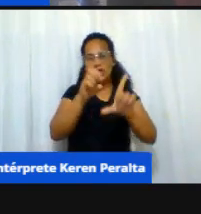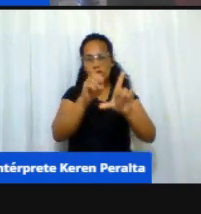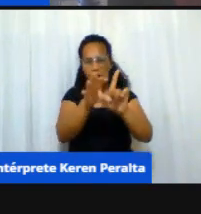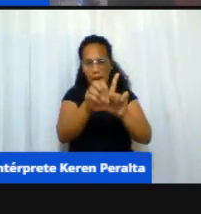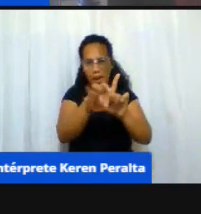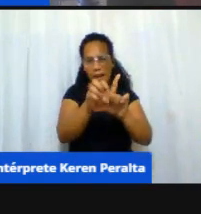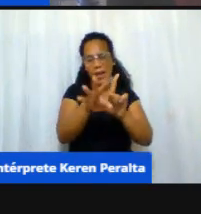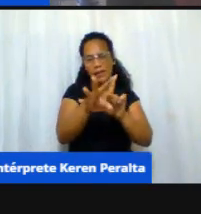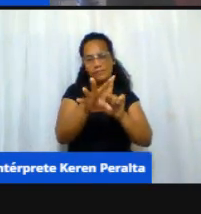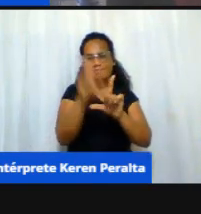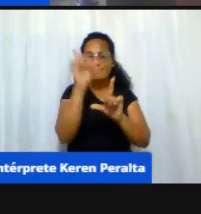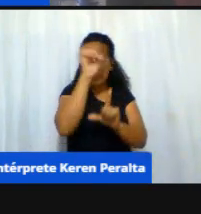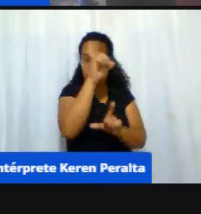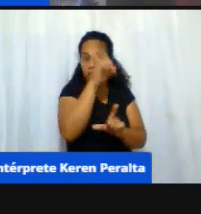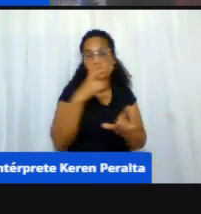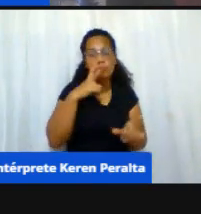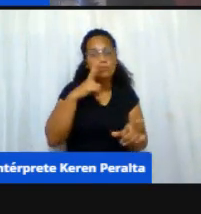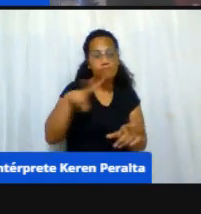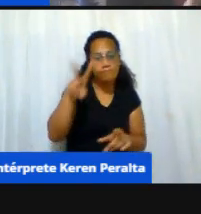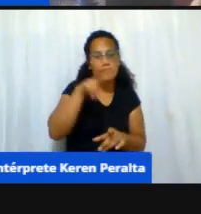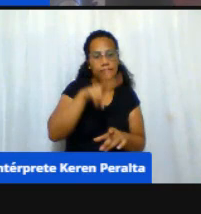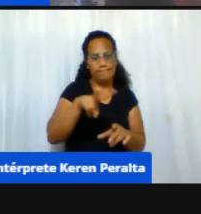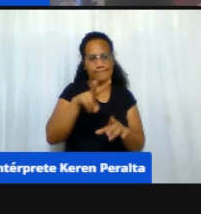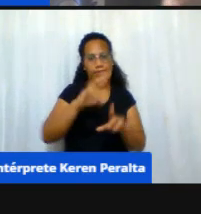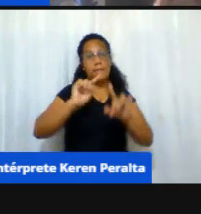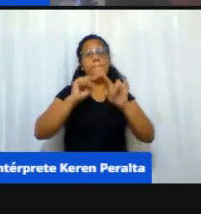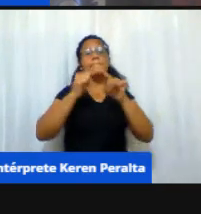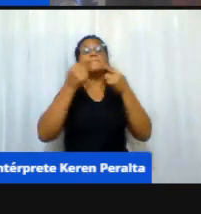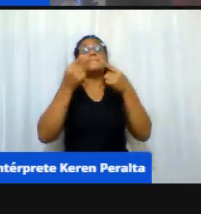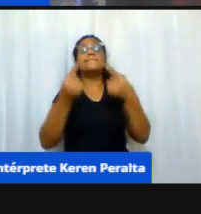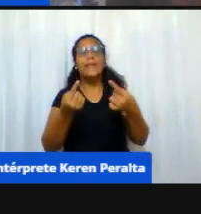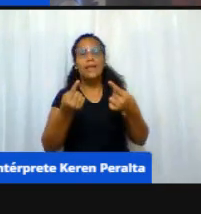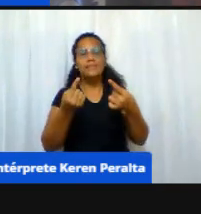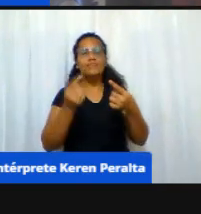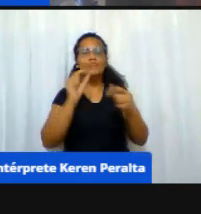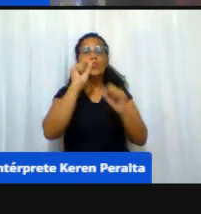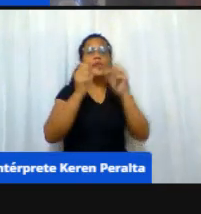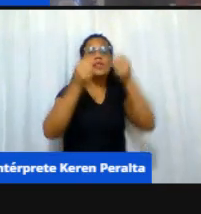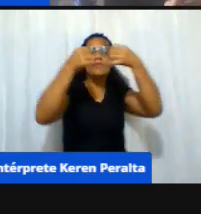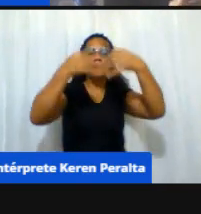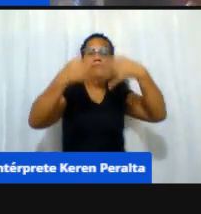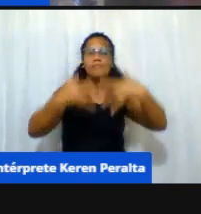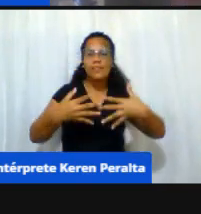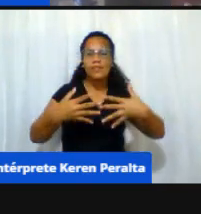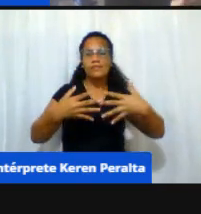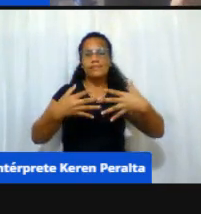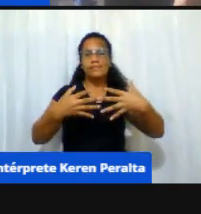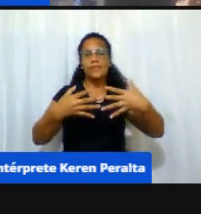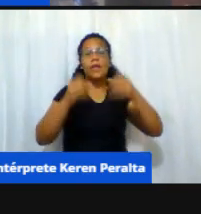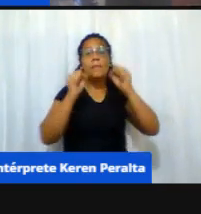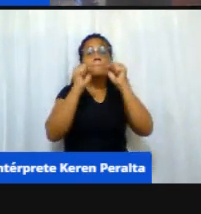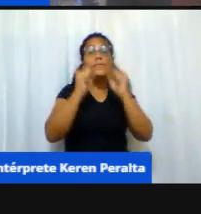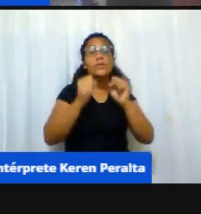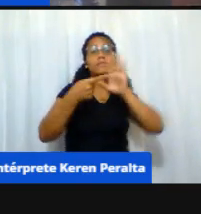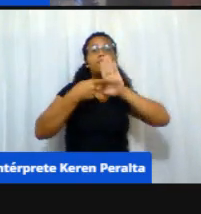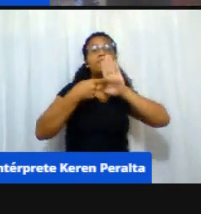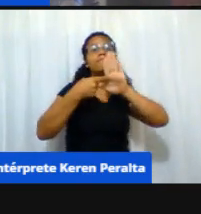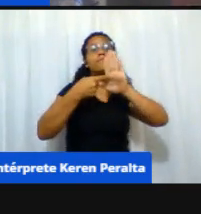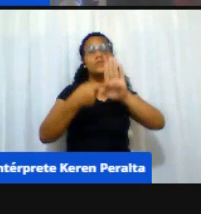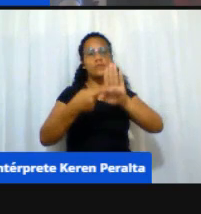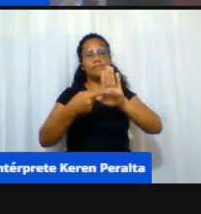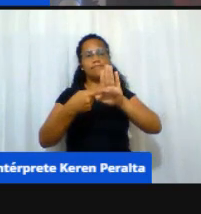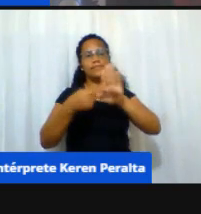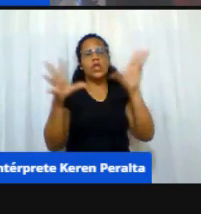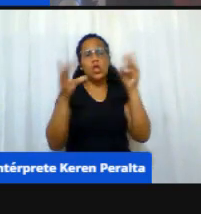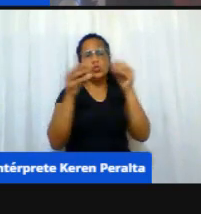se justifica é poder agrupar, por uma lógica discursiva, essas informações em uma mesma imagem,